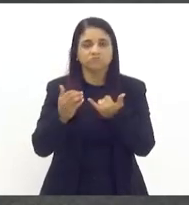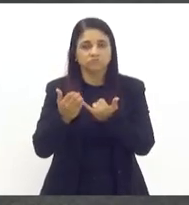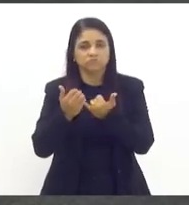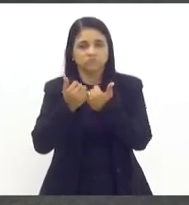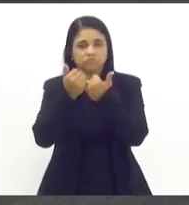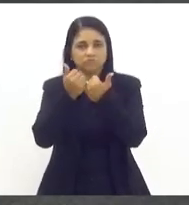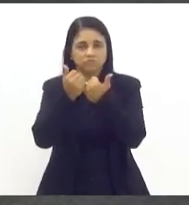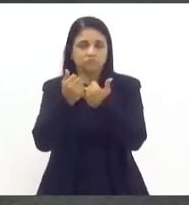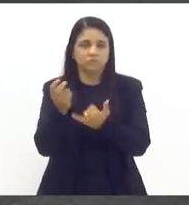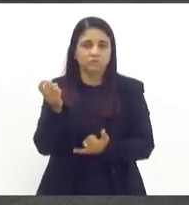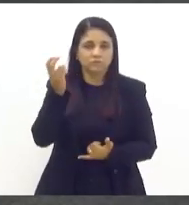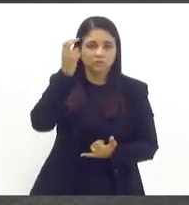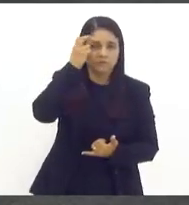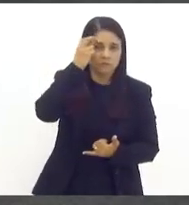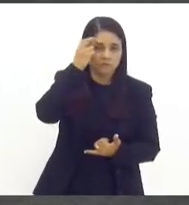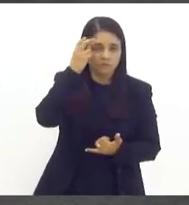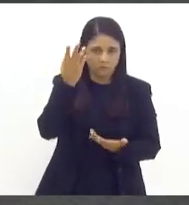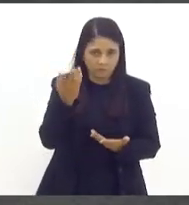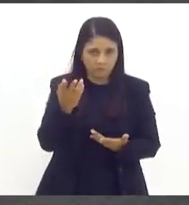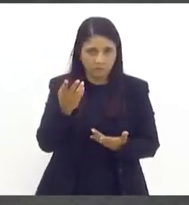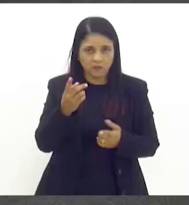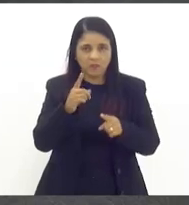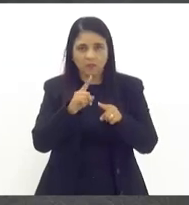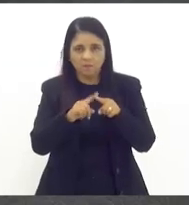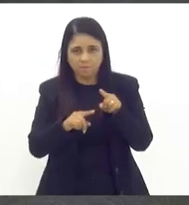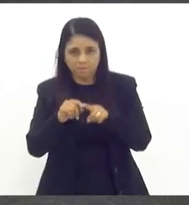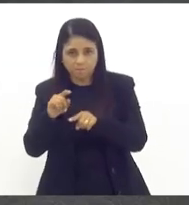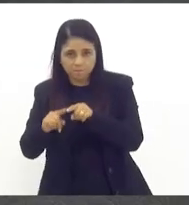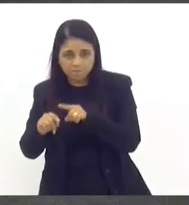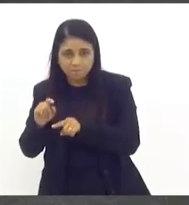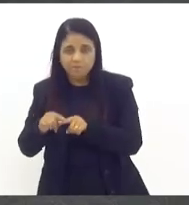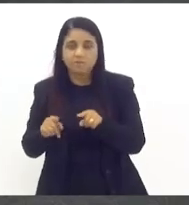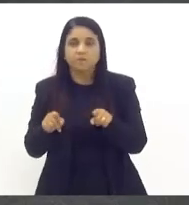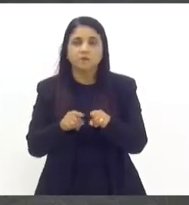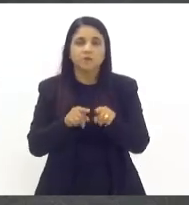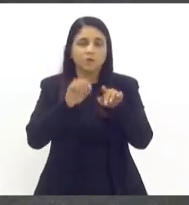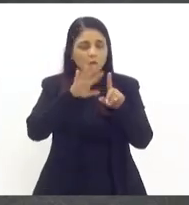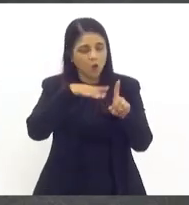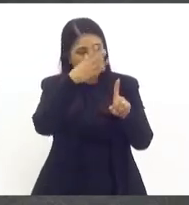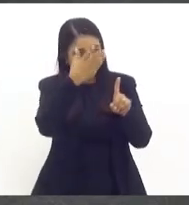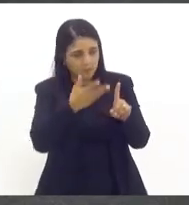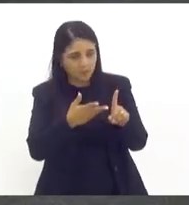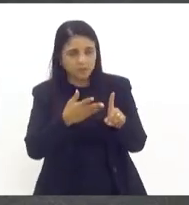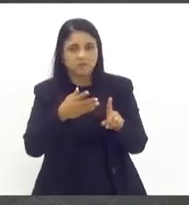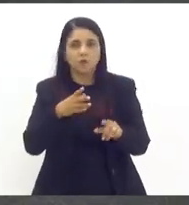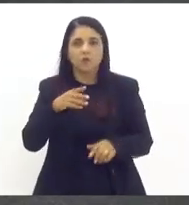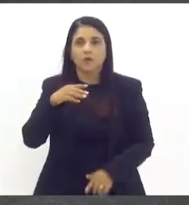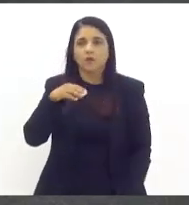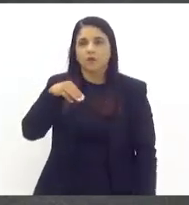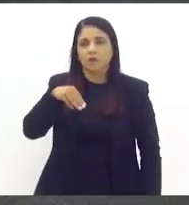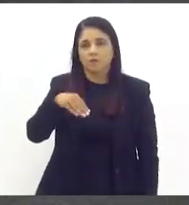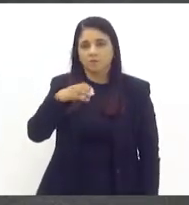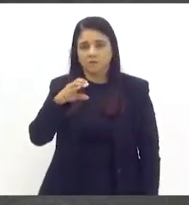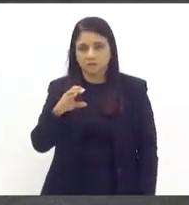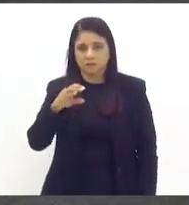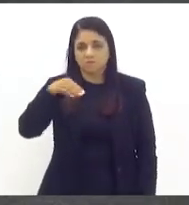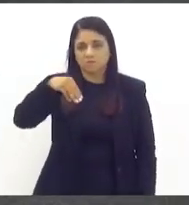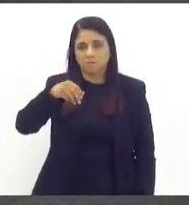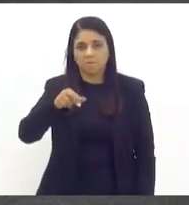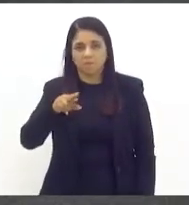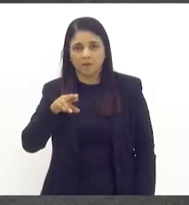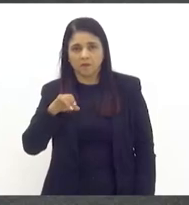os bailes da antiga lembrar que fazer uma homenagem uma Mc Marcinho que nos deixou essa semana